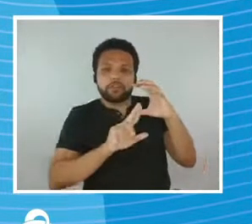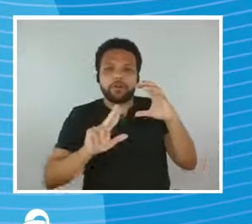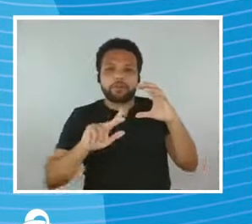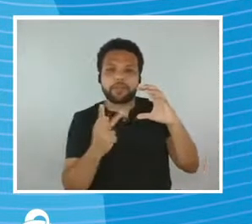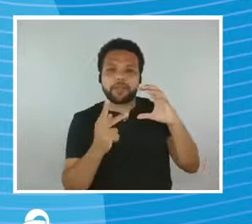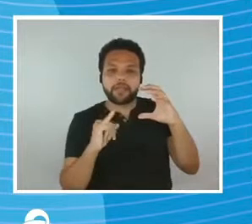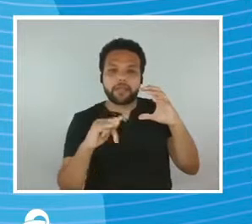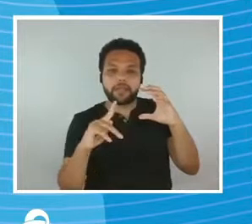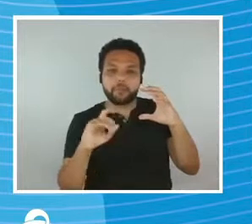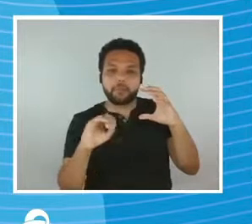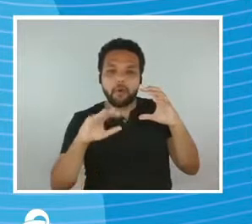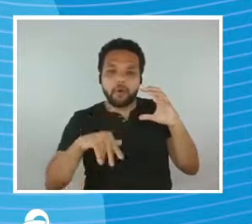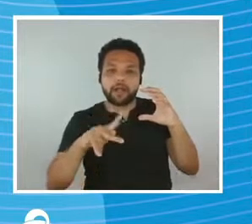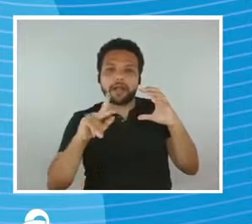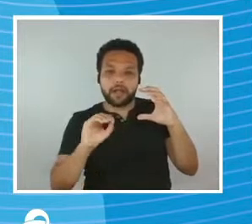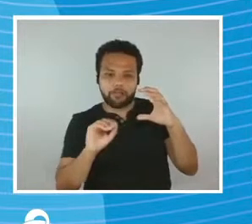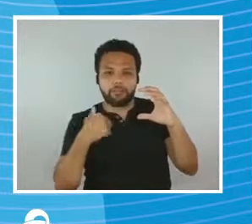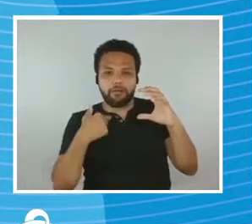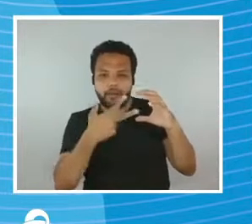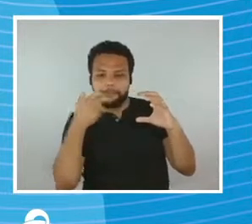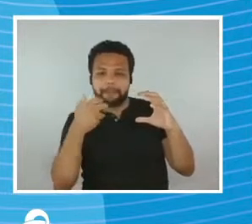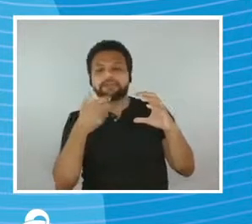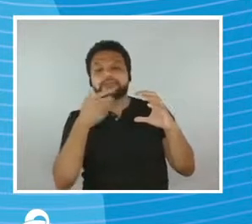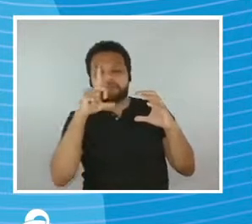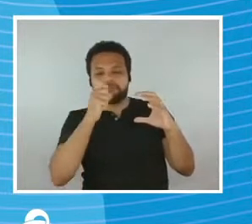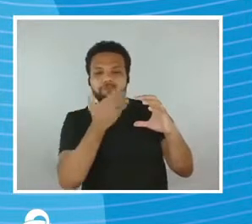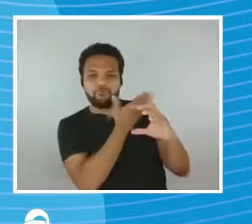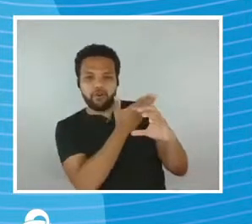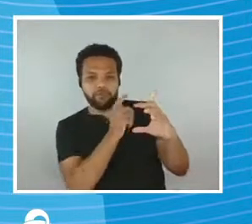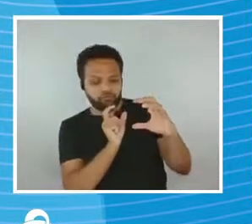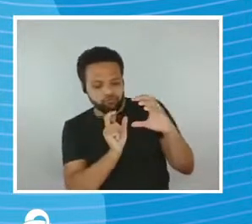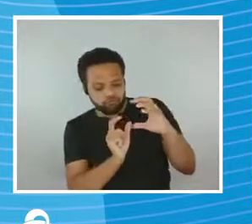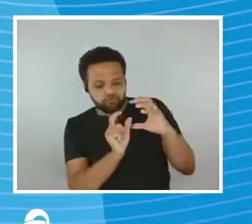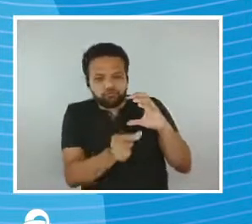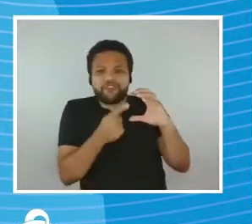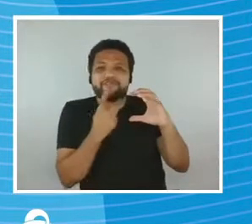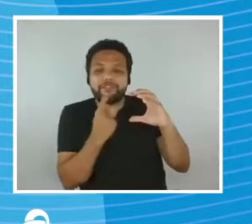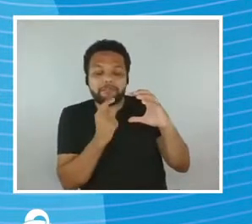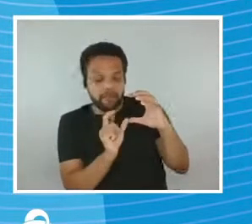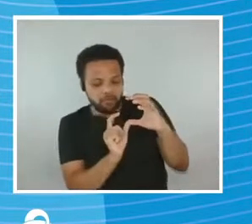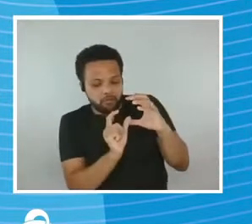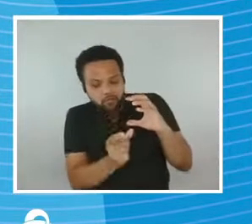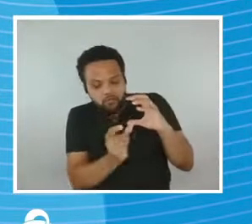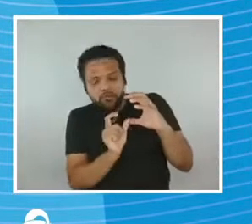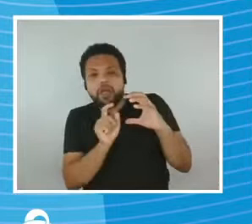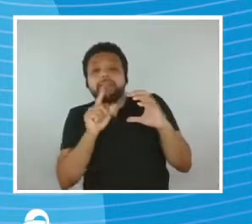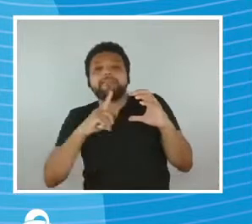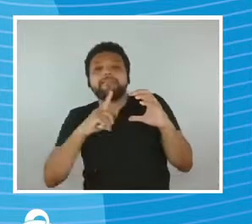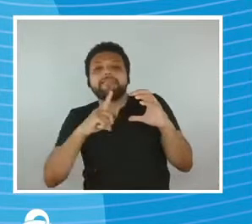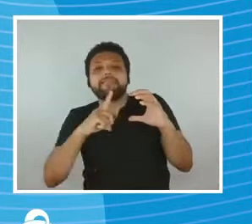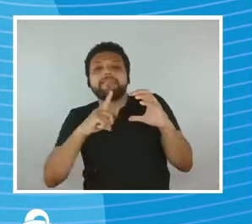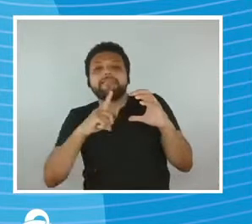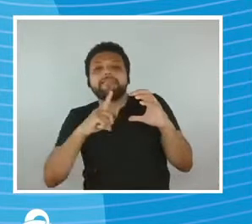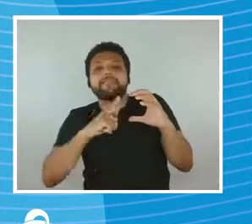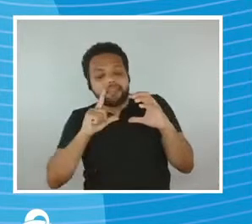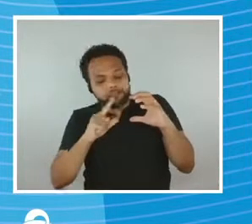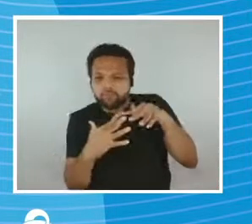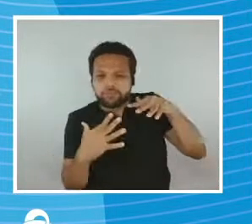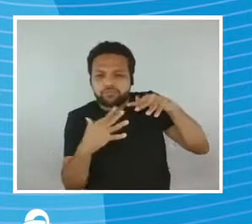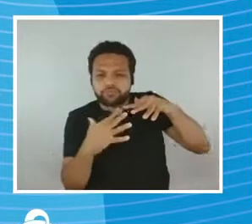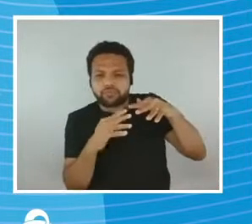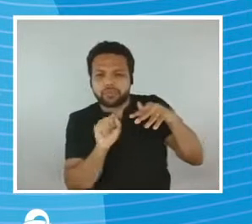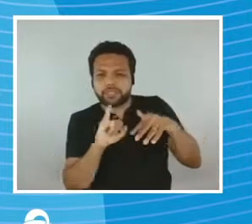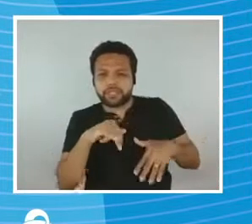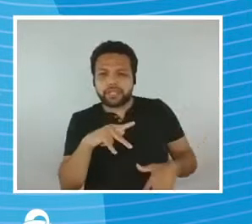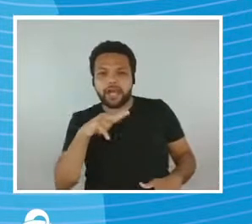vê os circuitos do hipocampo. E nesses circuitos há sinapses, e nessas sinapses ocorre o